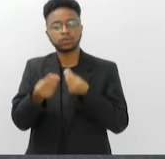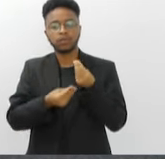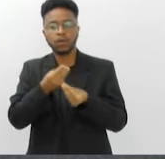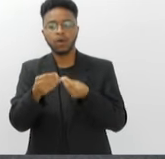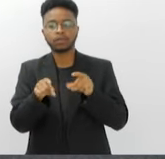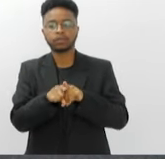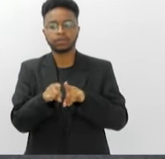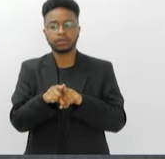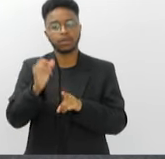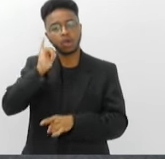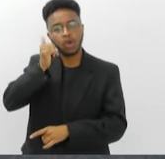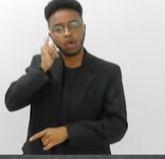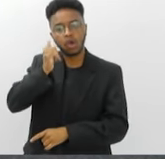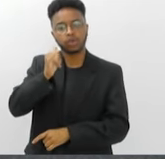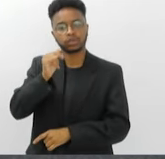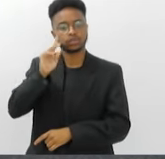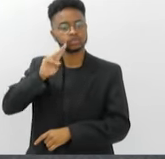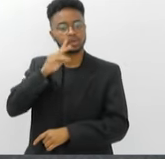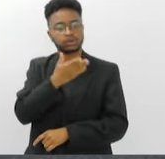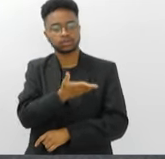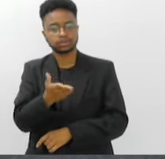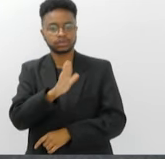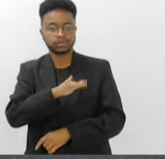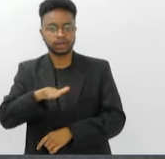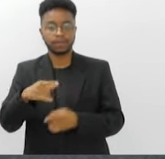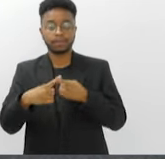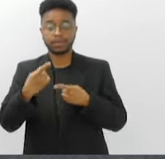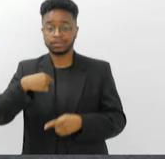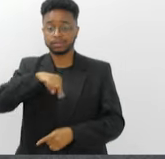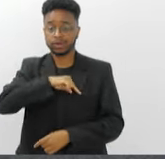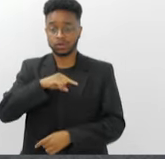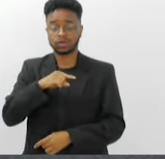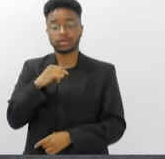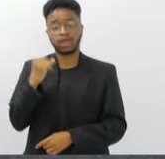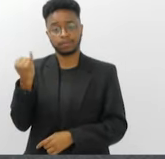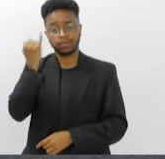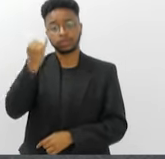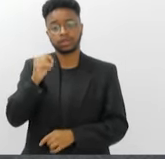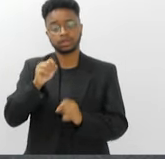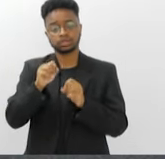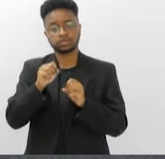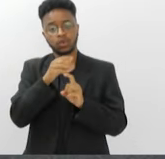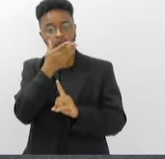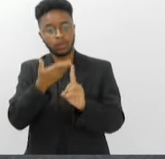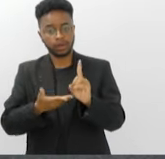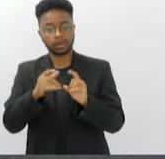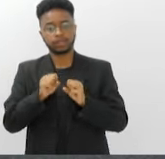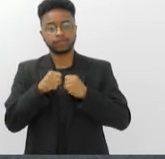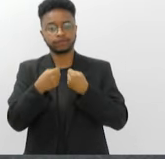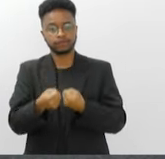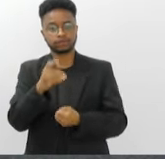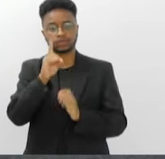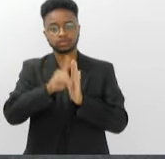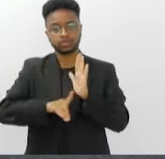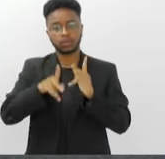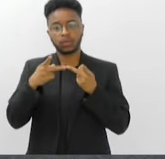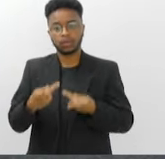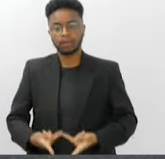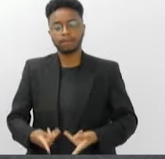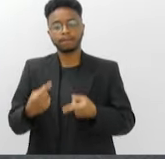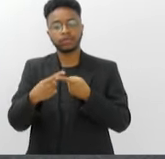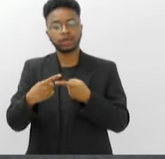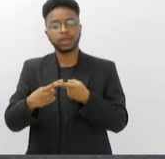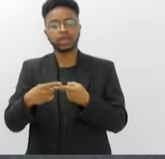os contos para as nossas crianças. Para nós é muito caro homenagear uma defensora de direitos humanos que não só,